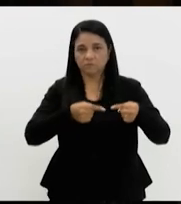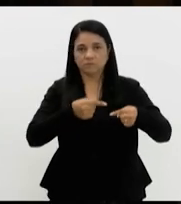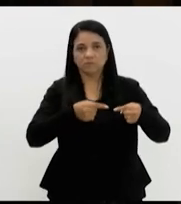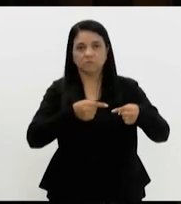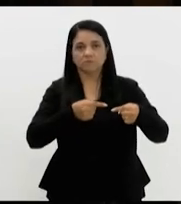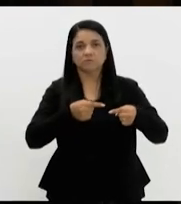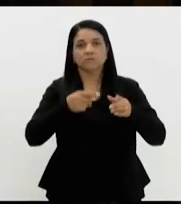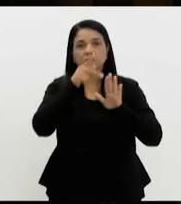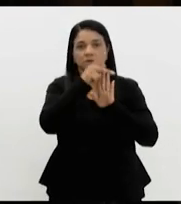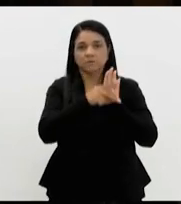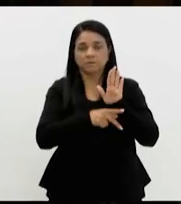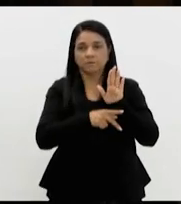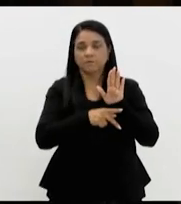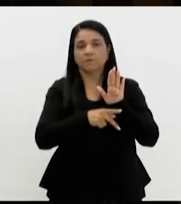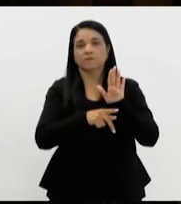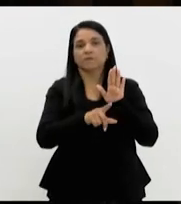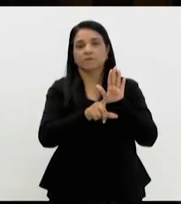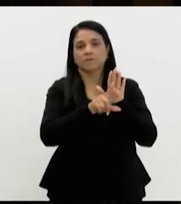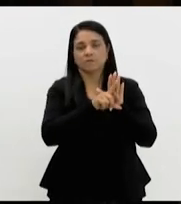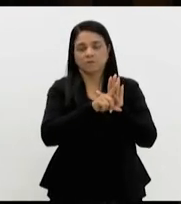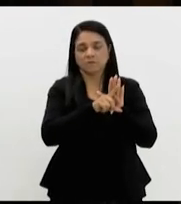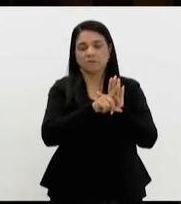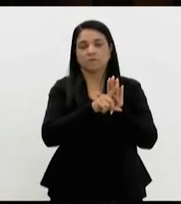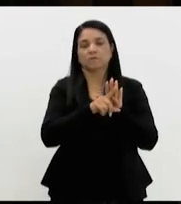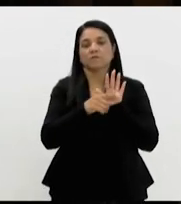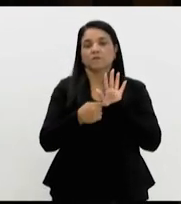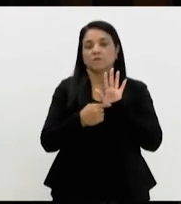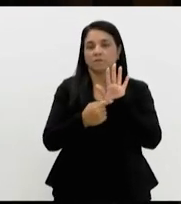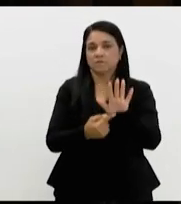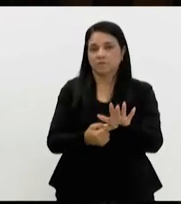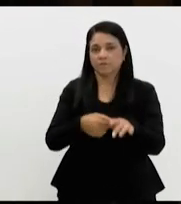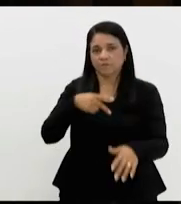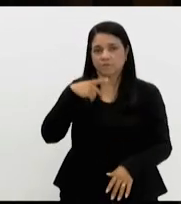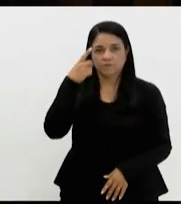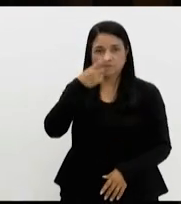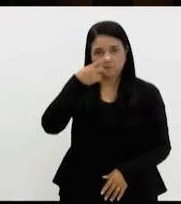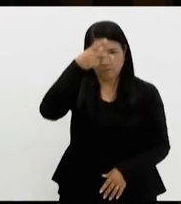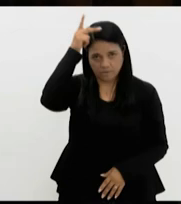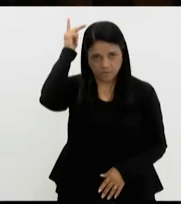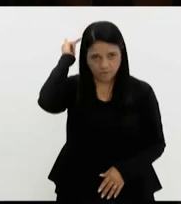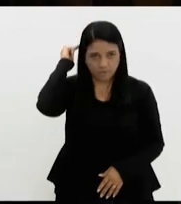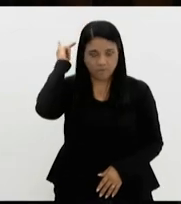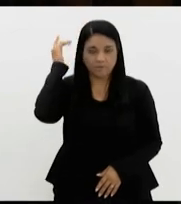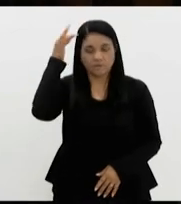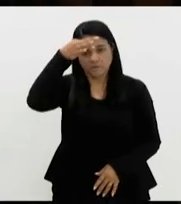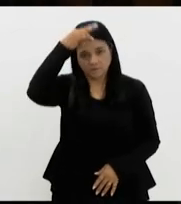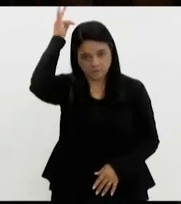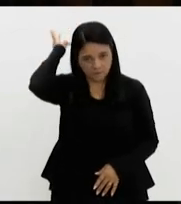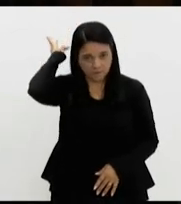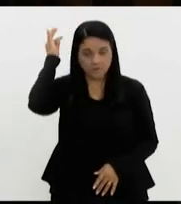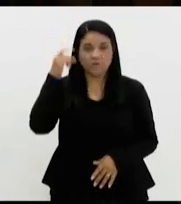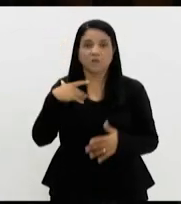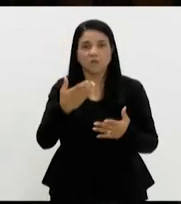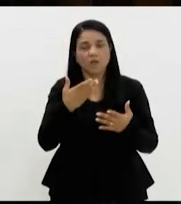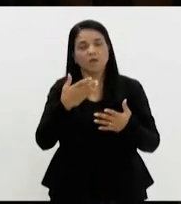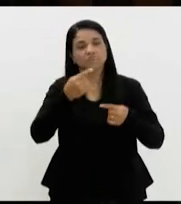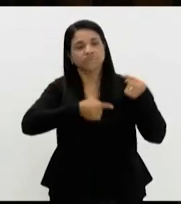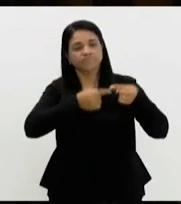do PLC apresentado pelo deputado Fred Pacheco, eu quero resgatar um pouco a discussão sobre o Fundo